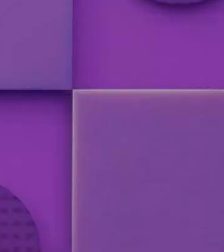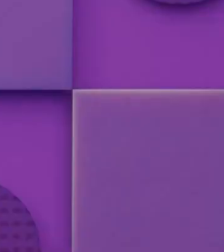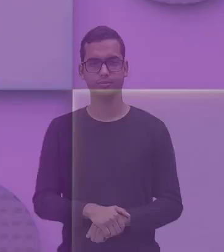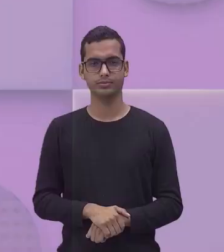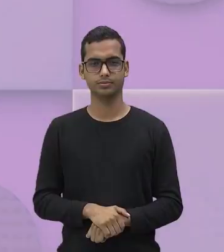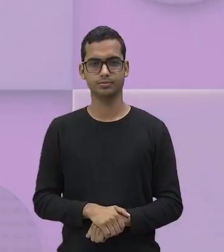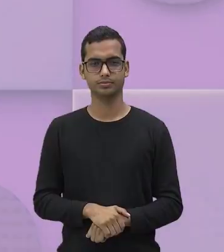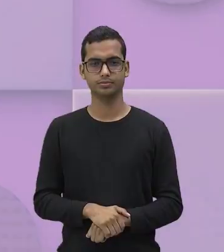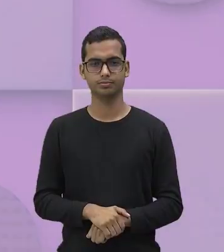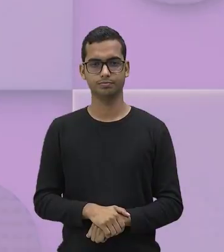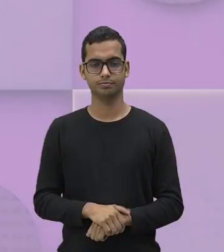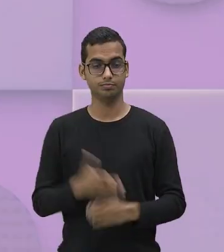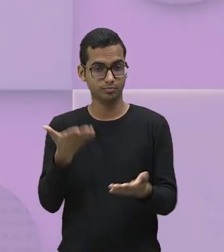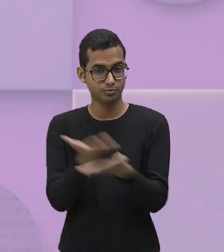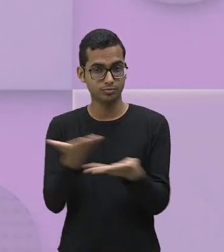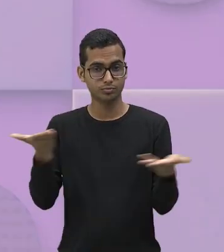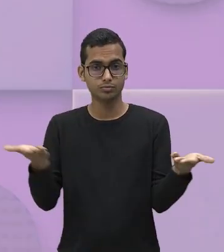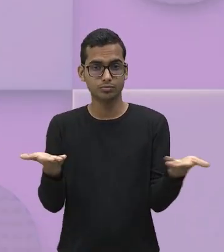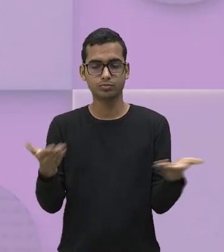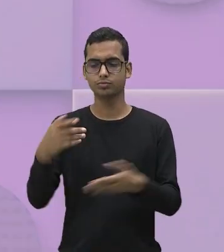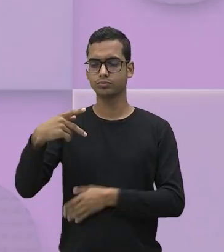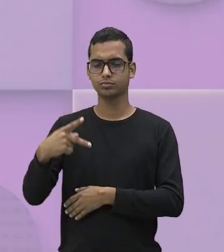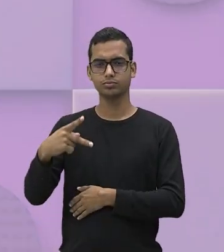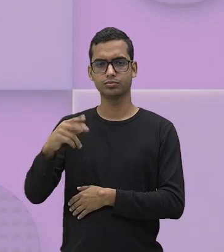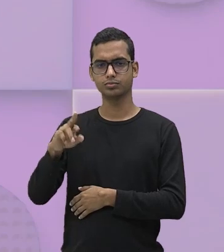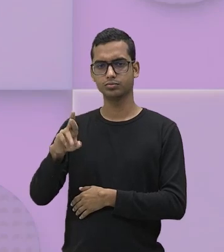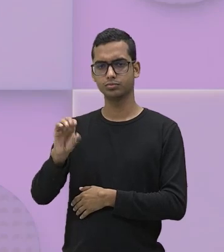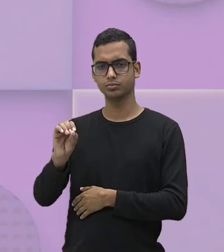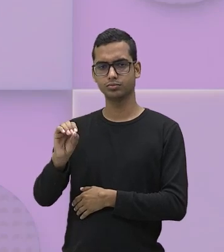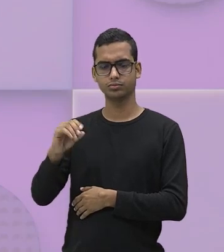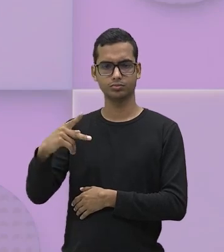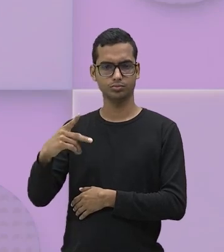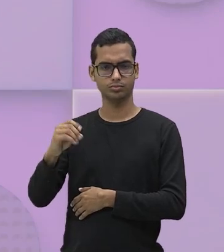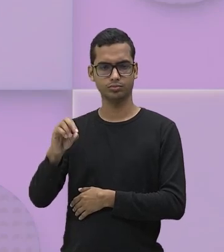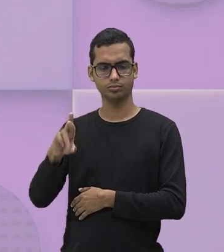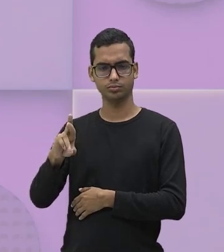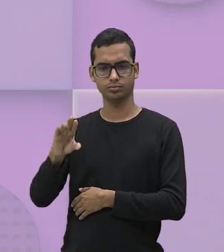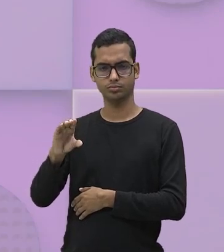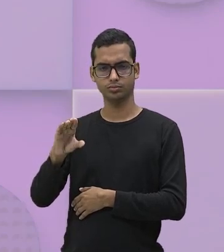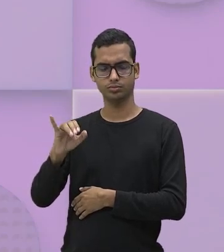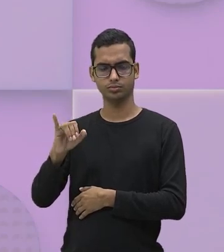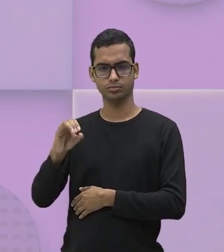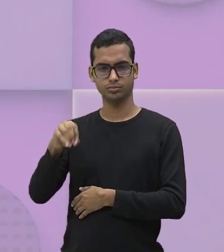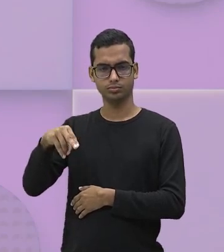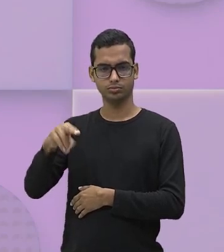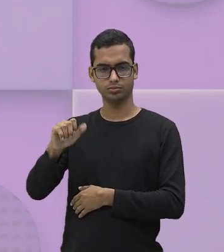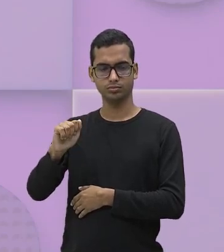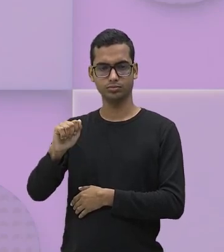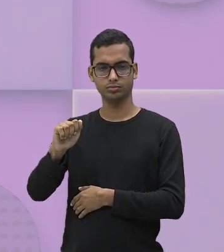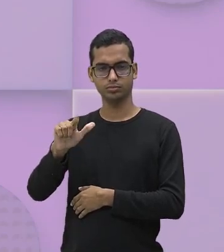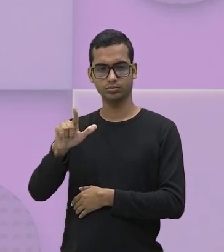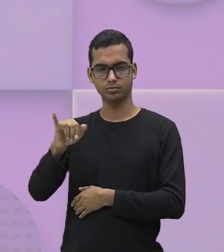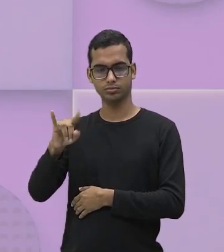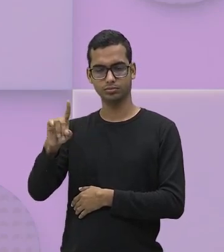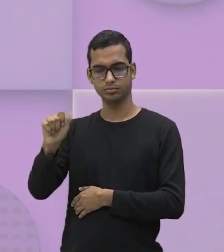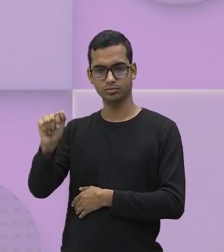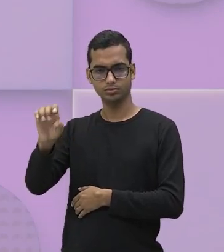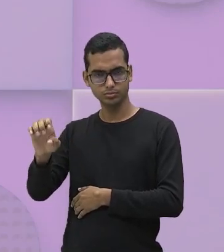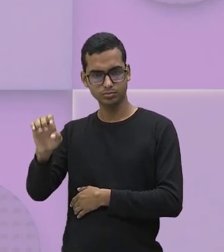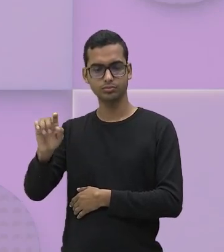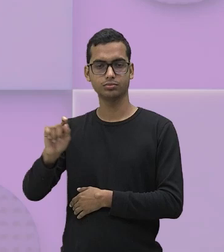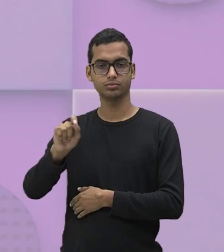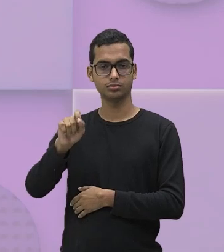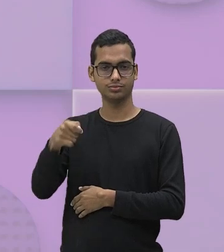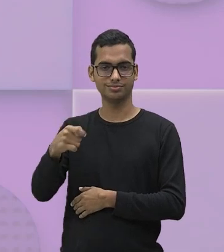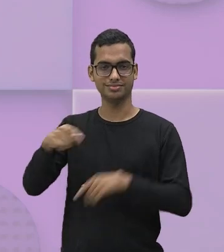Muito bem, vamos falar sobre o teorema da proporcionalidade. Quem foi o cara que idealizou